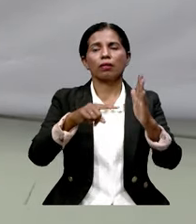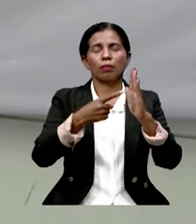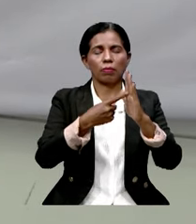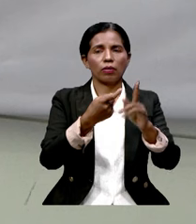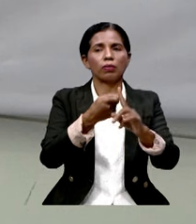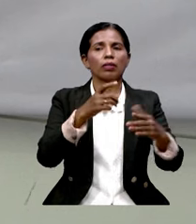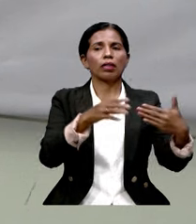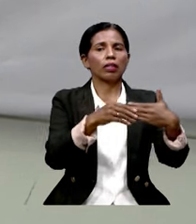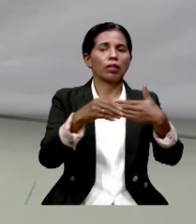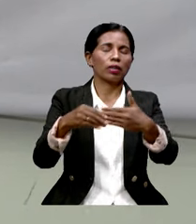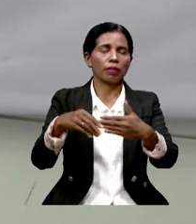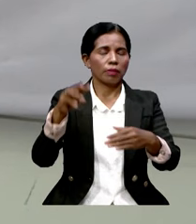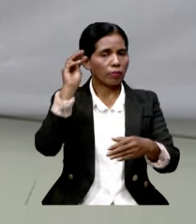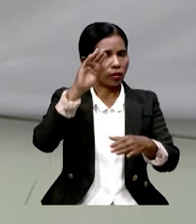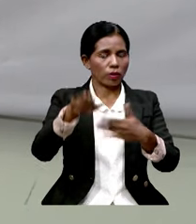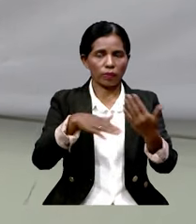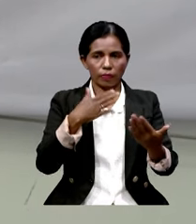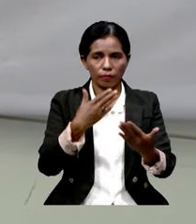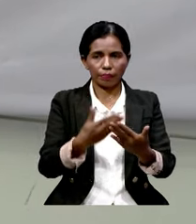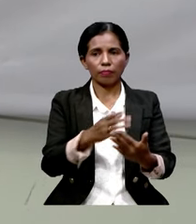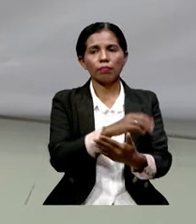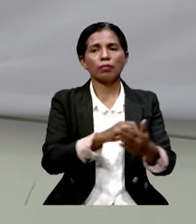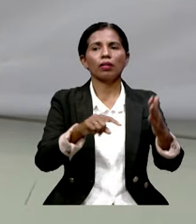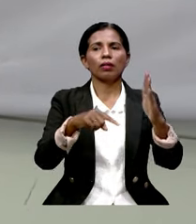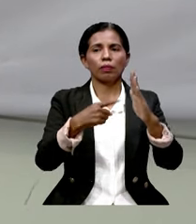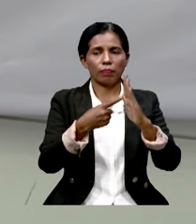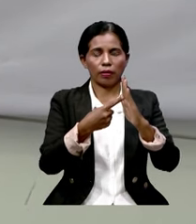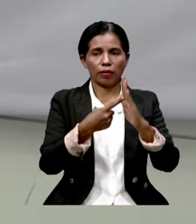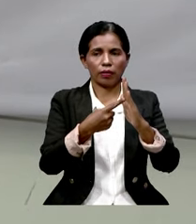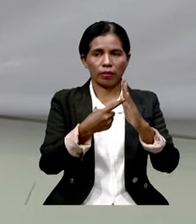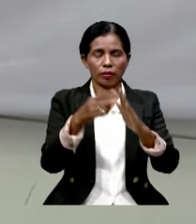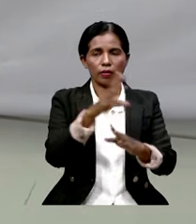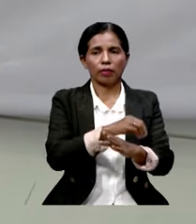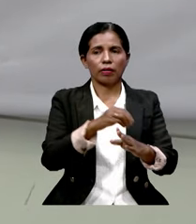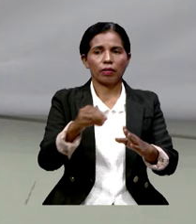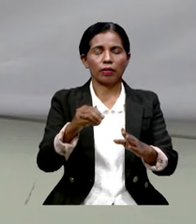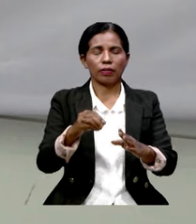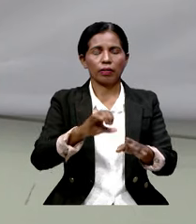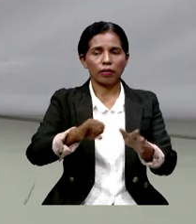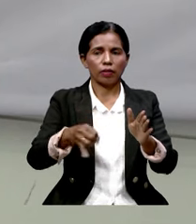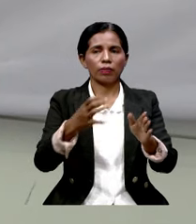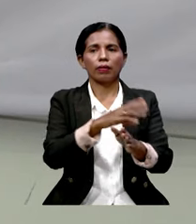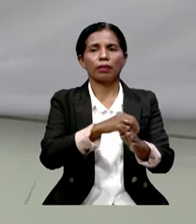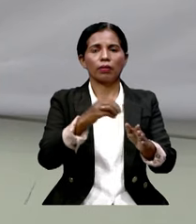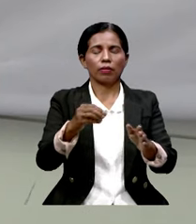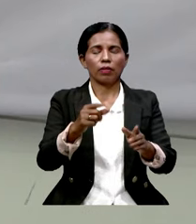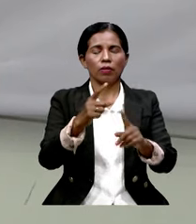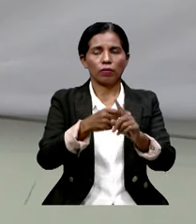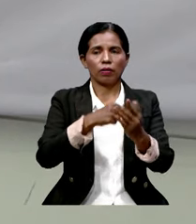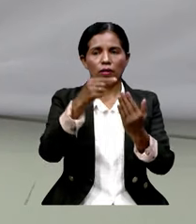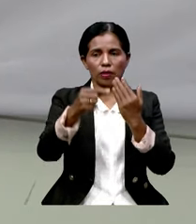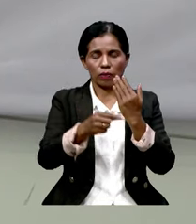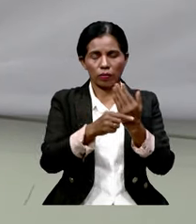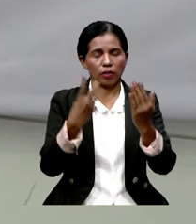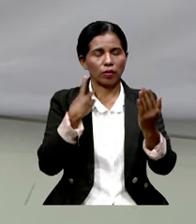mestre, nem a comitê de revisão orçamento, porque há submissão em julho, né? E depois, em agosto, eu vou cometer a